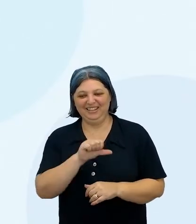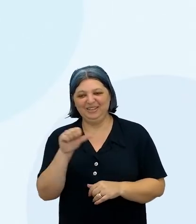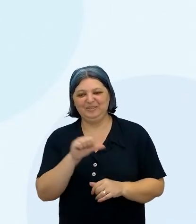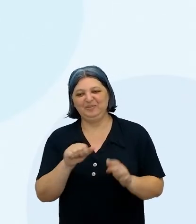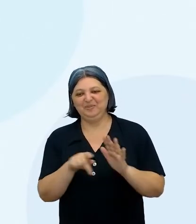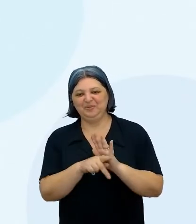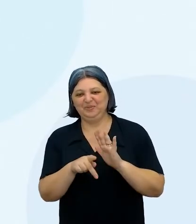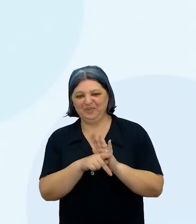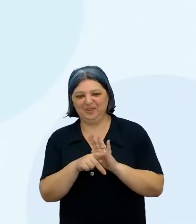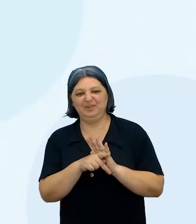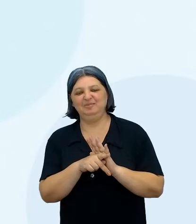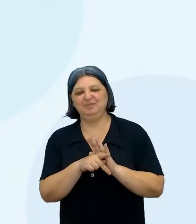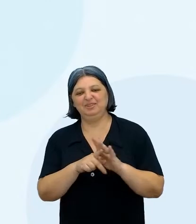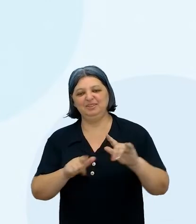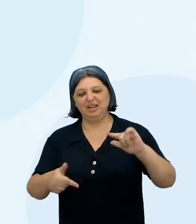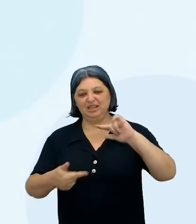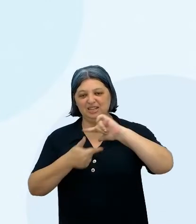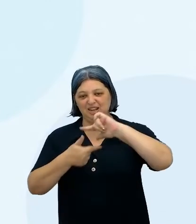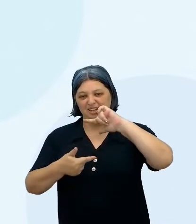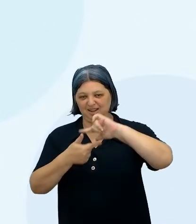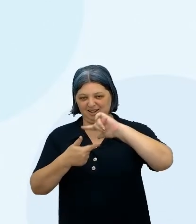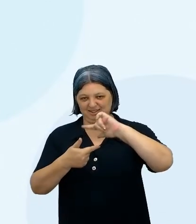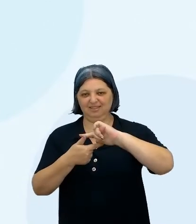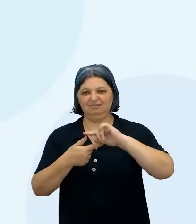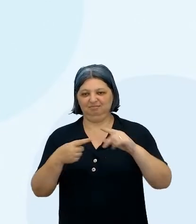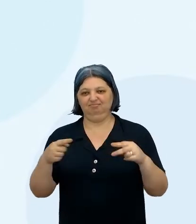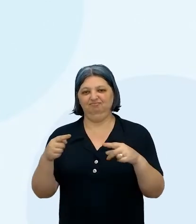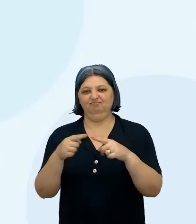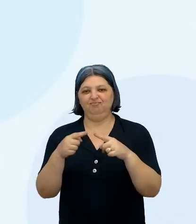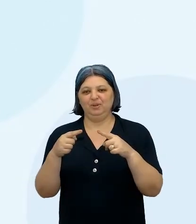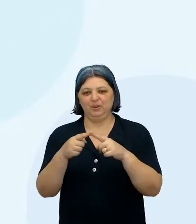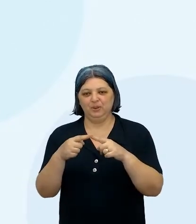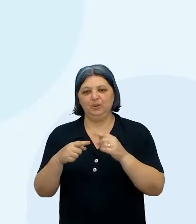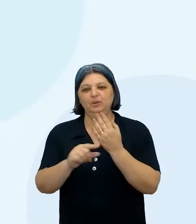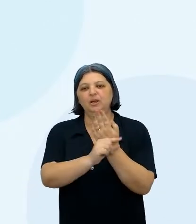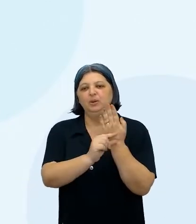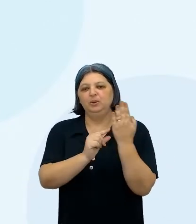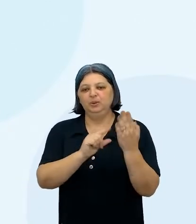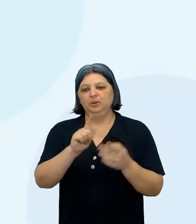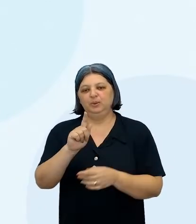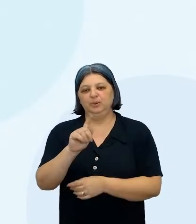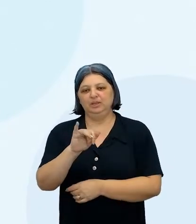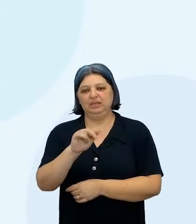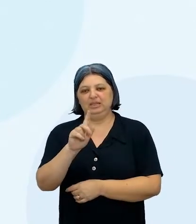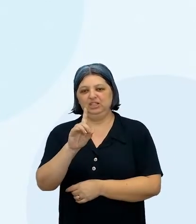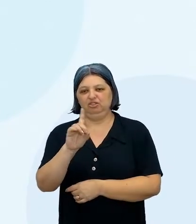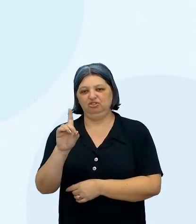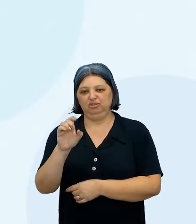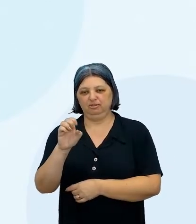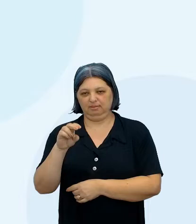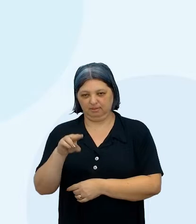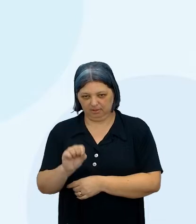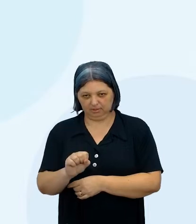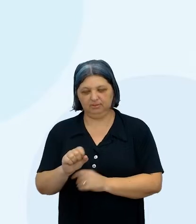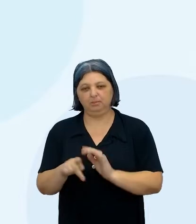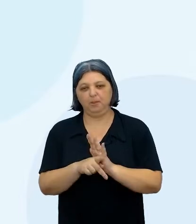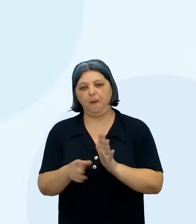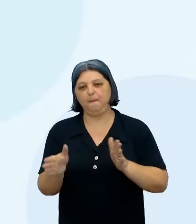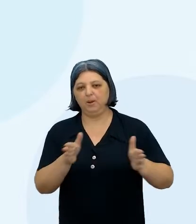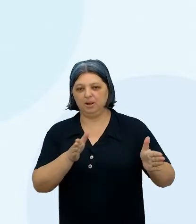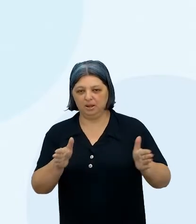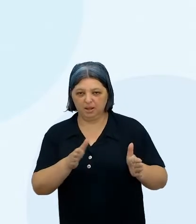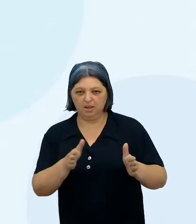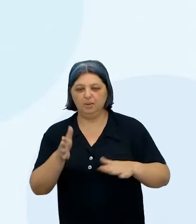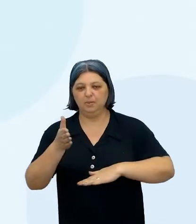de alienação, né? Isso de acordo com Giddens. E ela é apresentada no filme Tempos Modernos, de Charlie